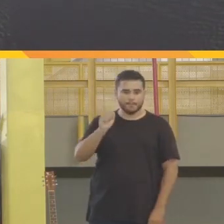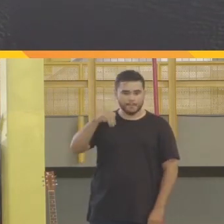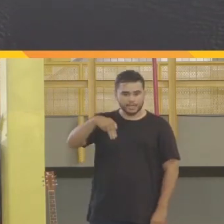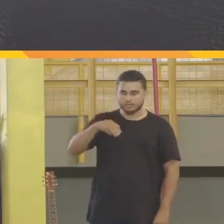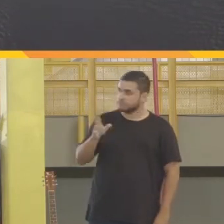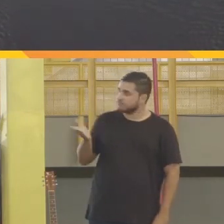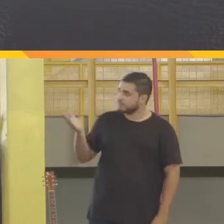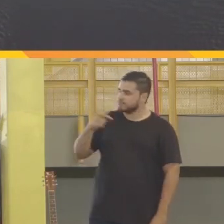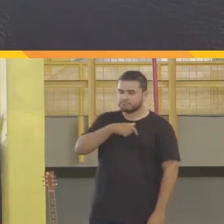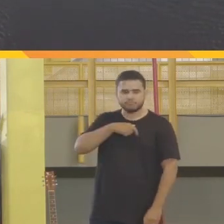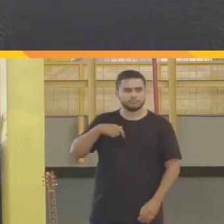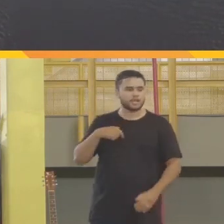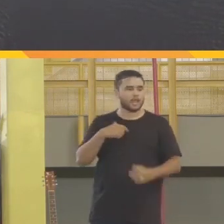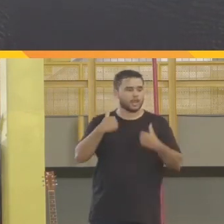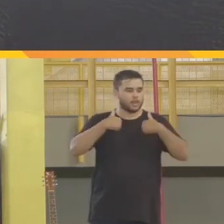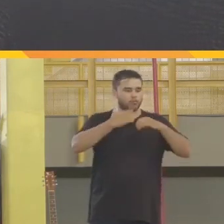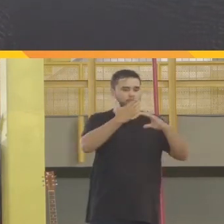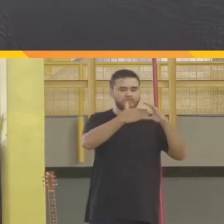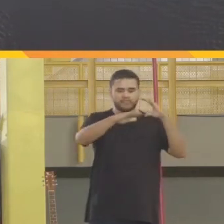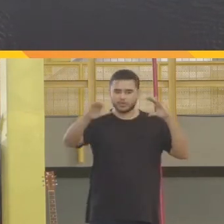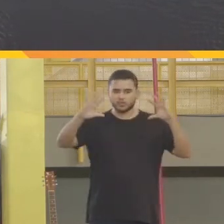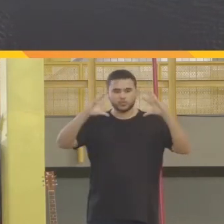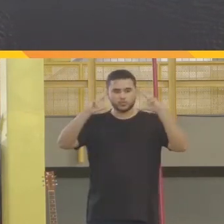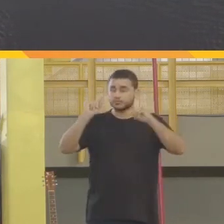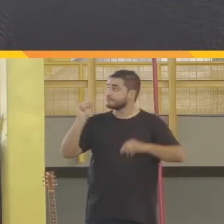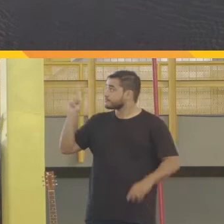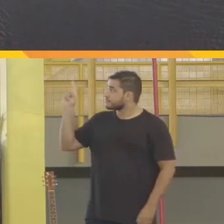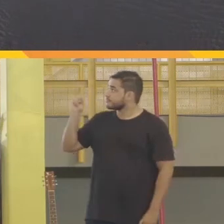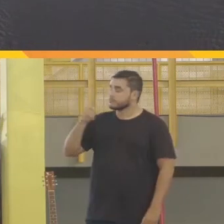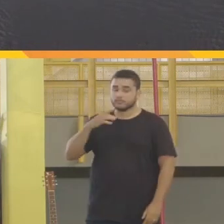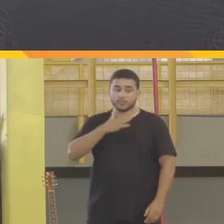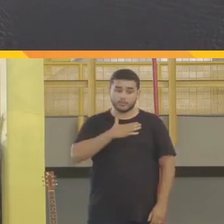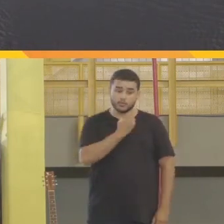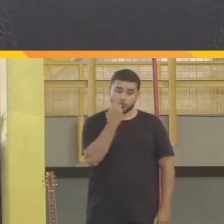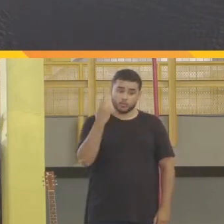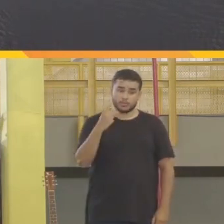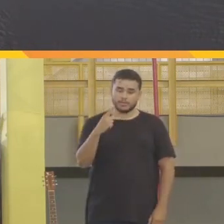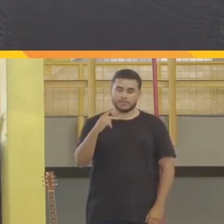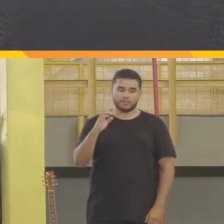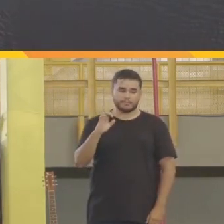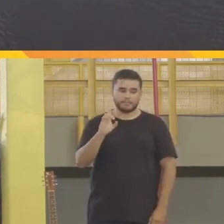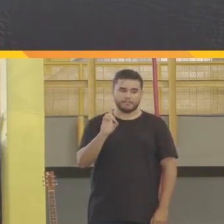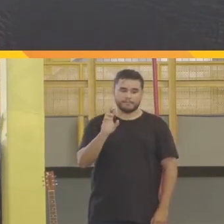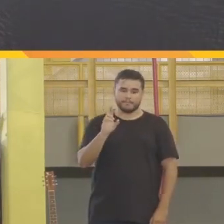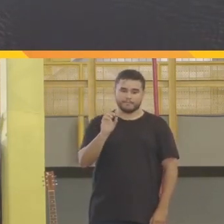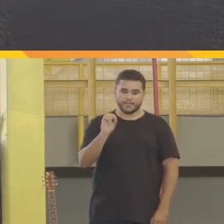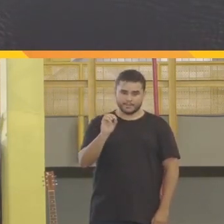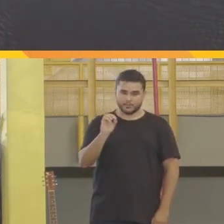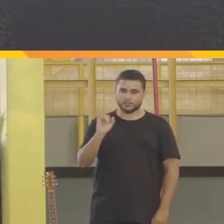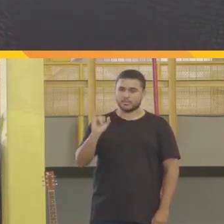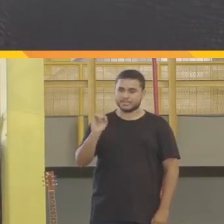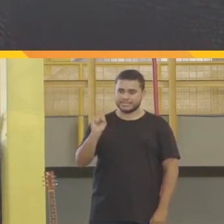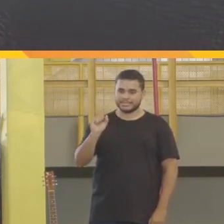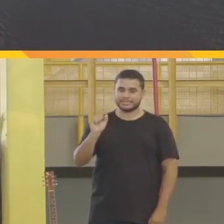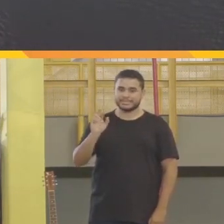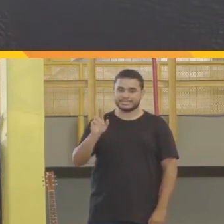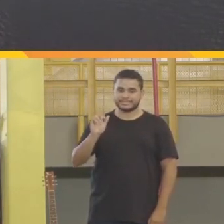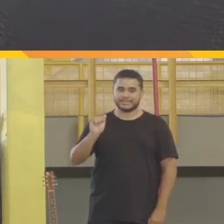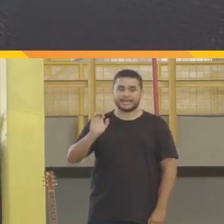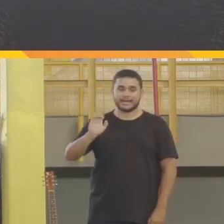material e tantos outros para vocês. Procura lá, @Prof. Pedro Israel no Instagram,